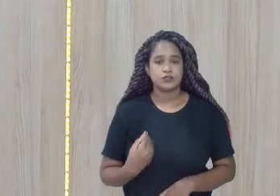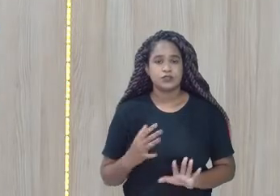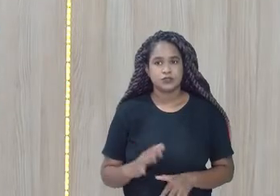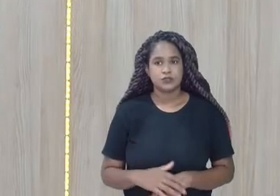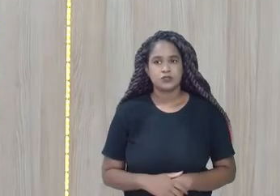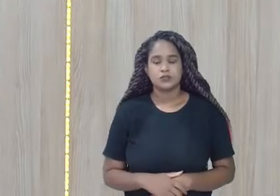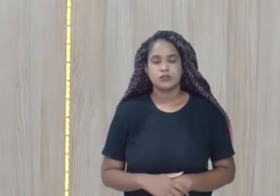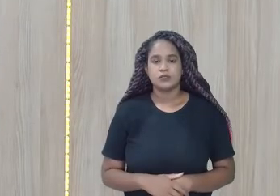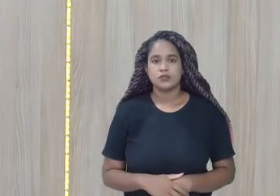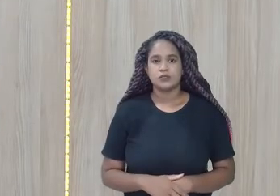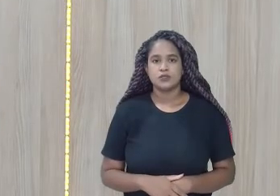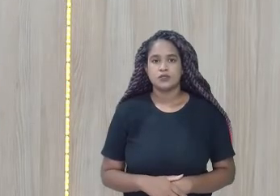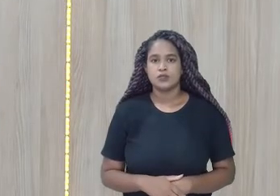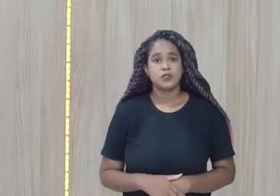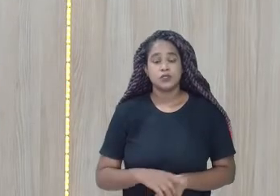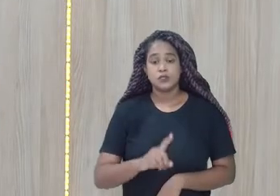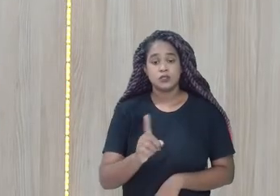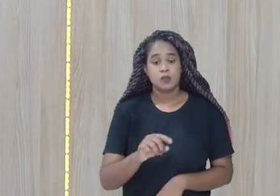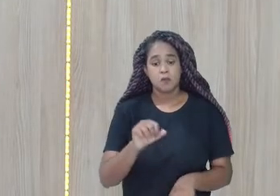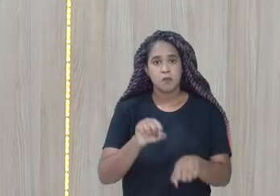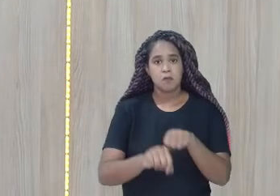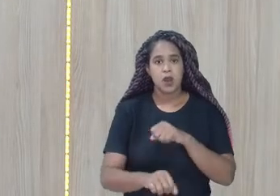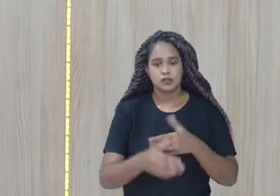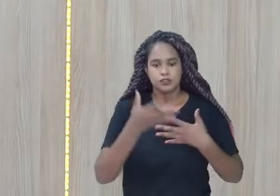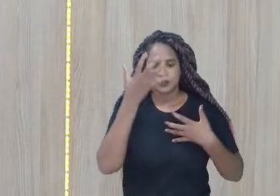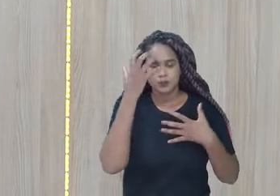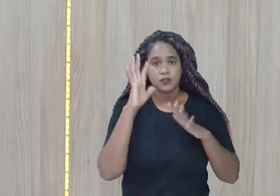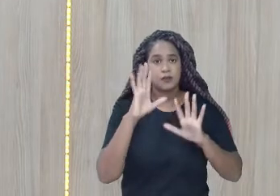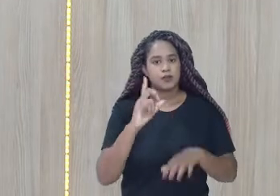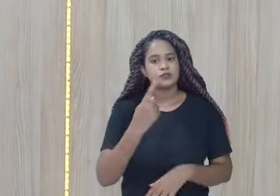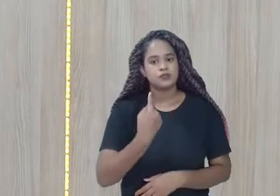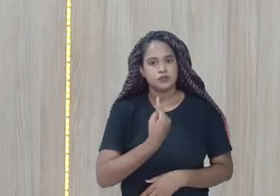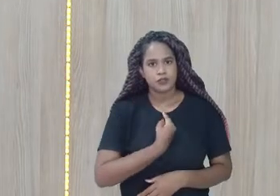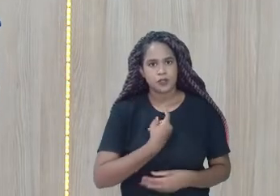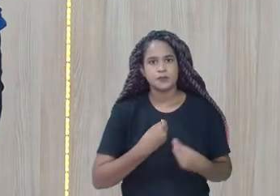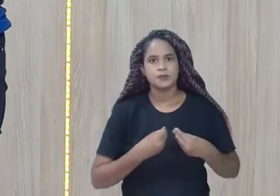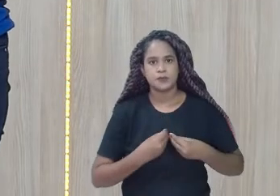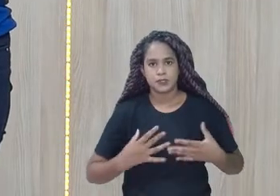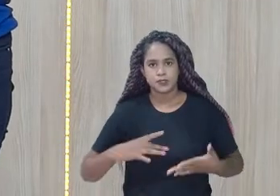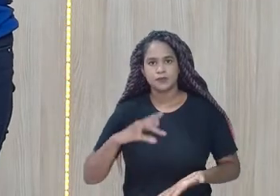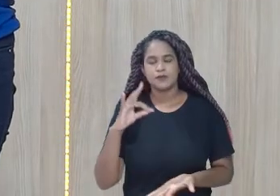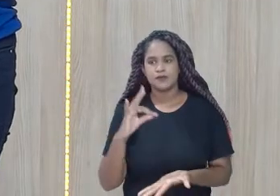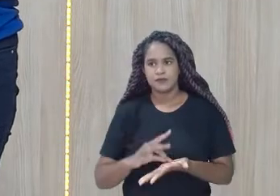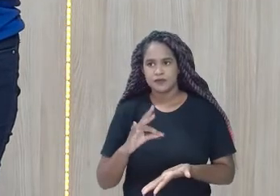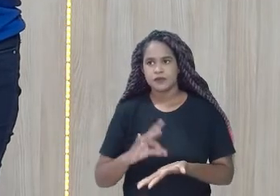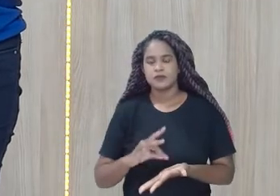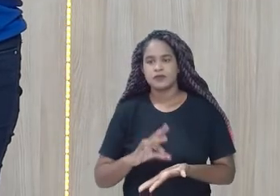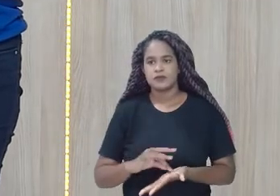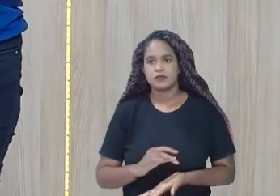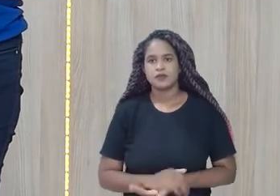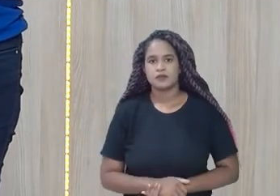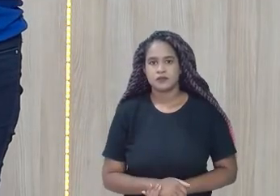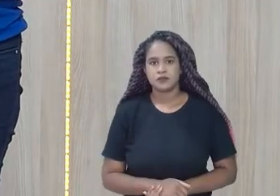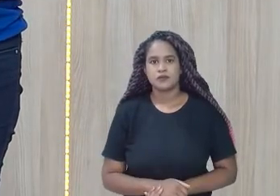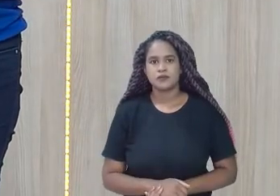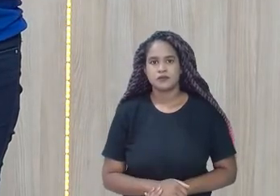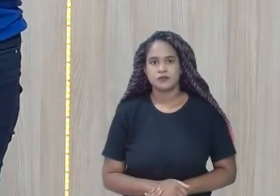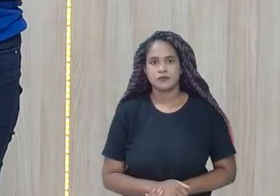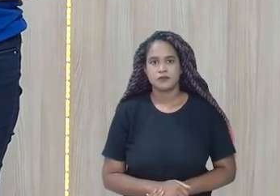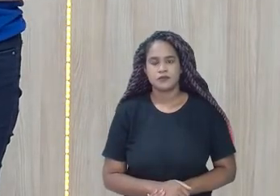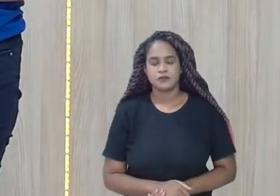letal para os chimpanzés, mas para o homem ele afeta realmente em grande quantidade e de